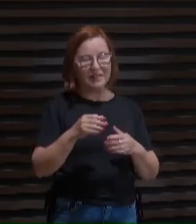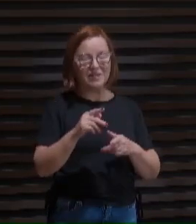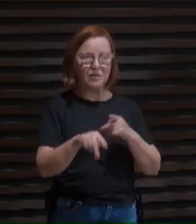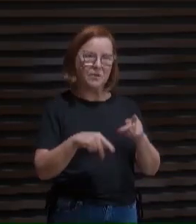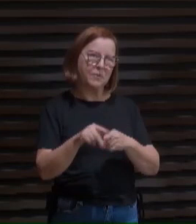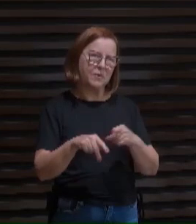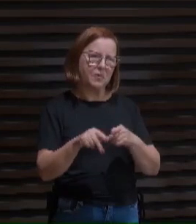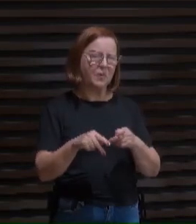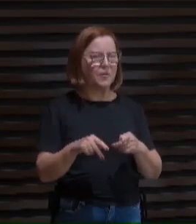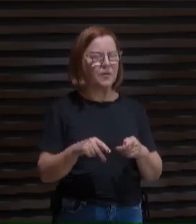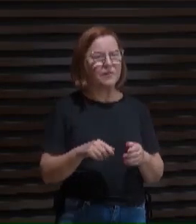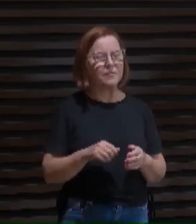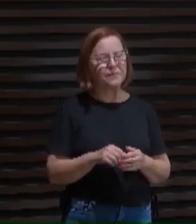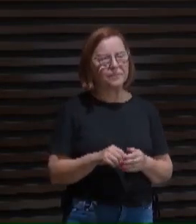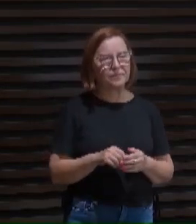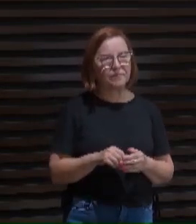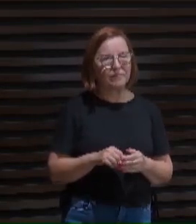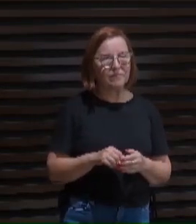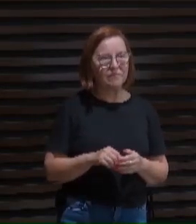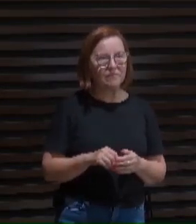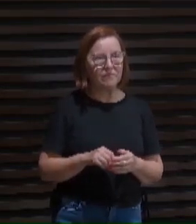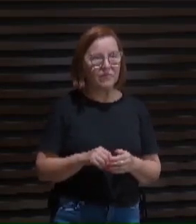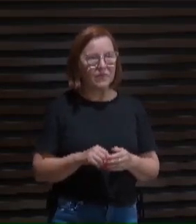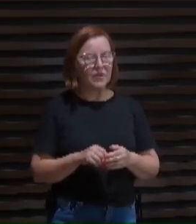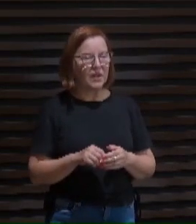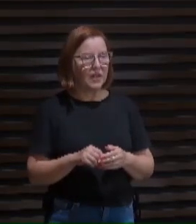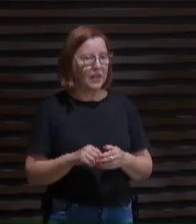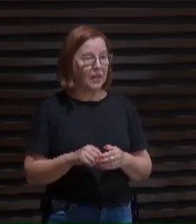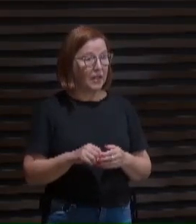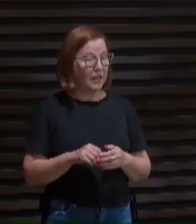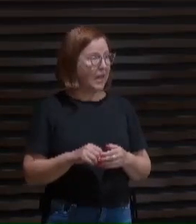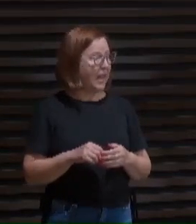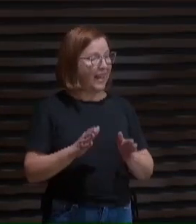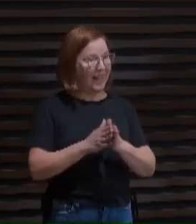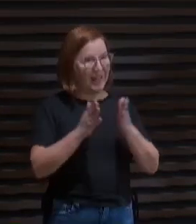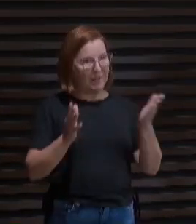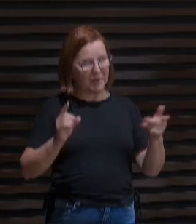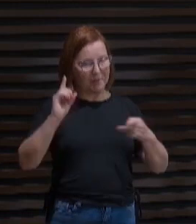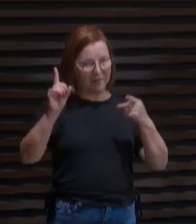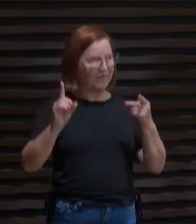filho de Jeziel, filho de Matanias, levita, dos filhos de Asaf. Engraçado que a Bíblia dá os nomes tudo certinho.